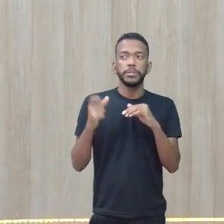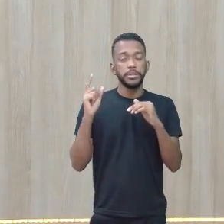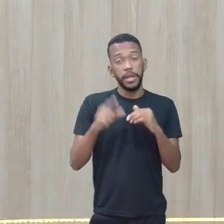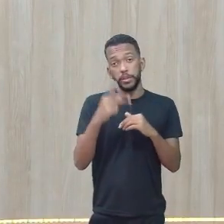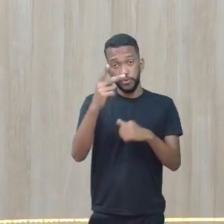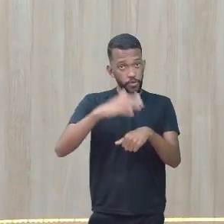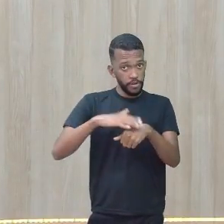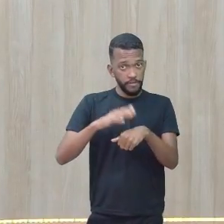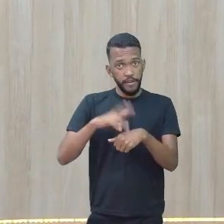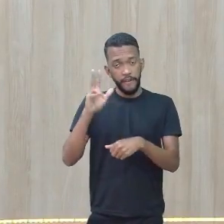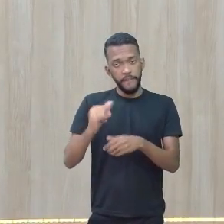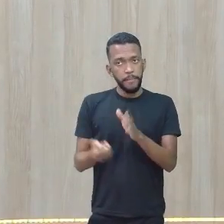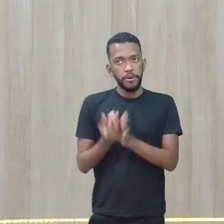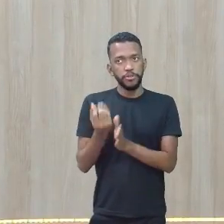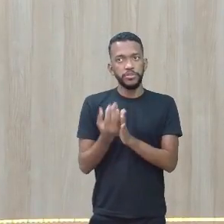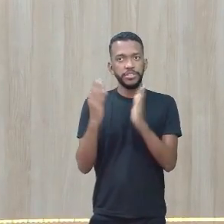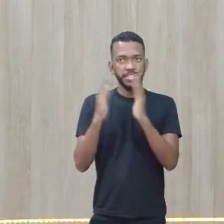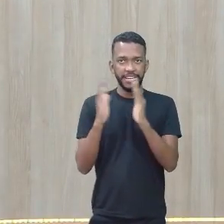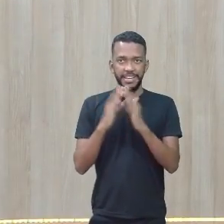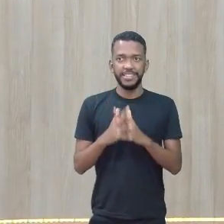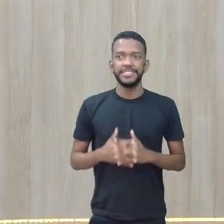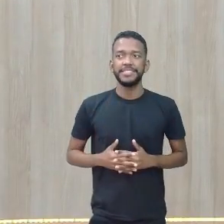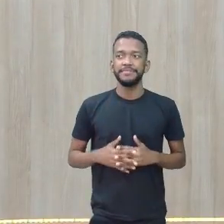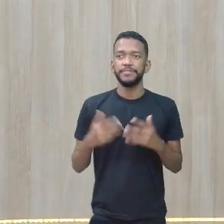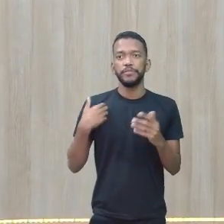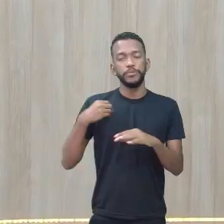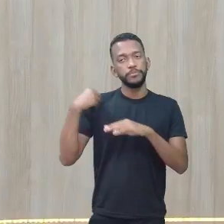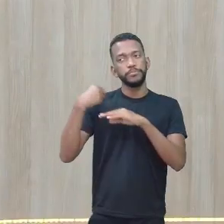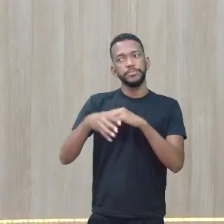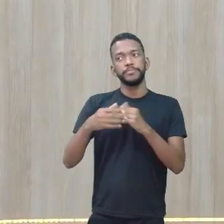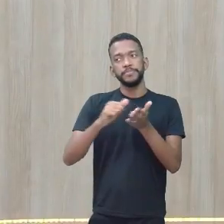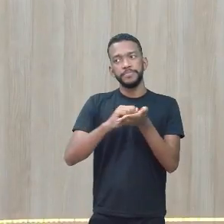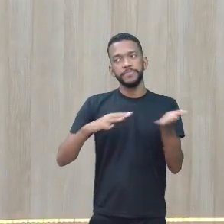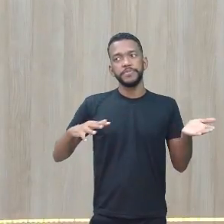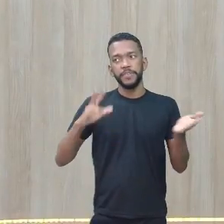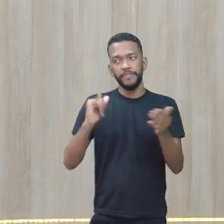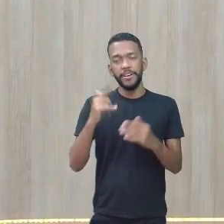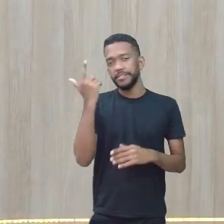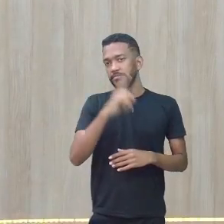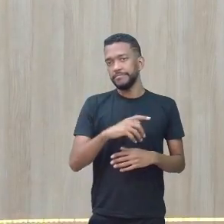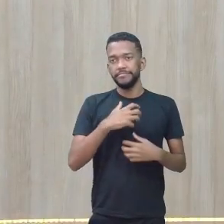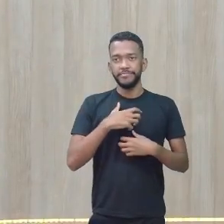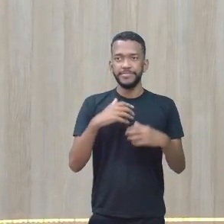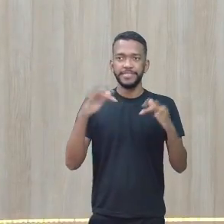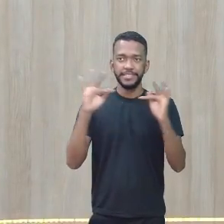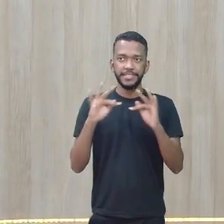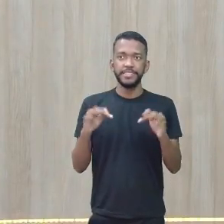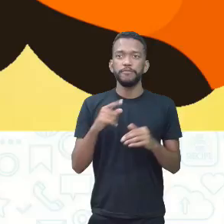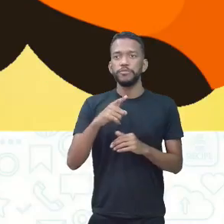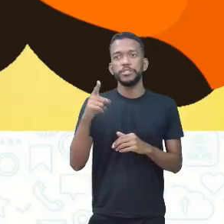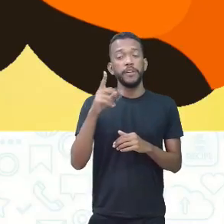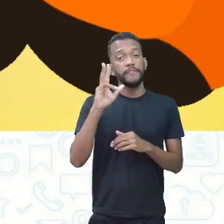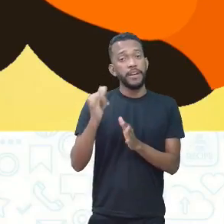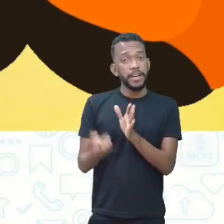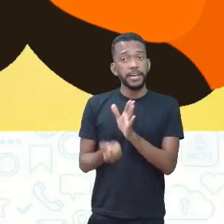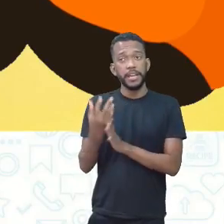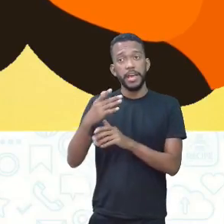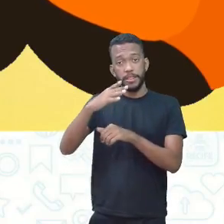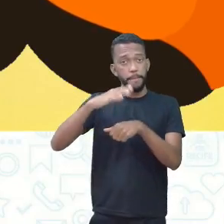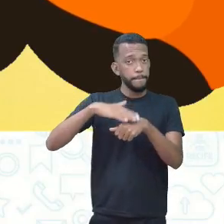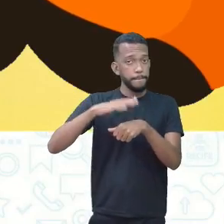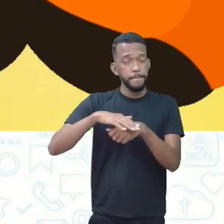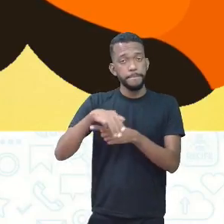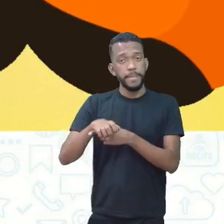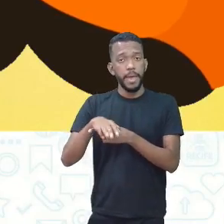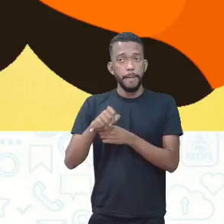vez de produzir aí em casa, tá certo? E eu vou deixar uma tarefa que me parece que vai ser divertida, né? Vocês vão criar o próprio